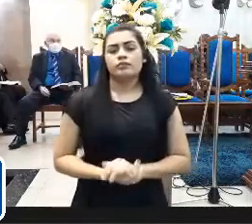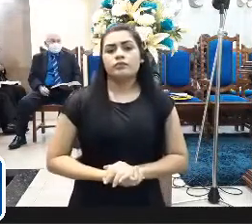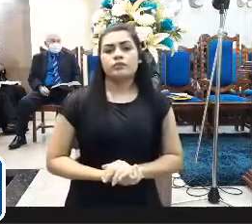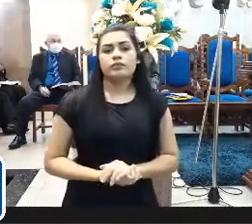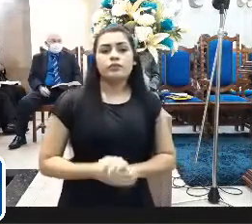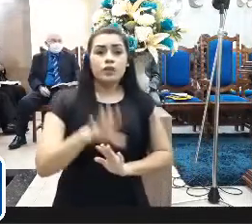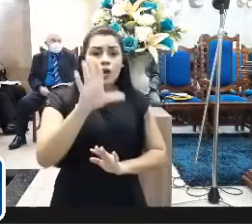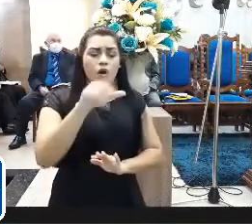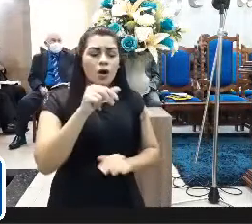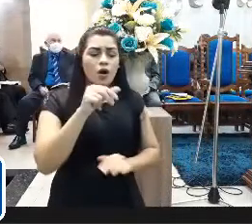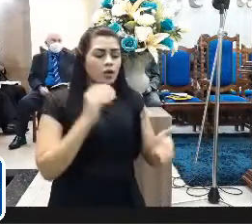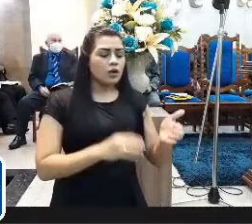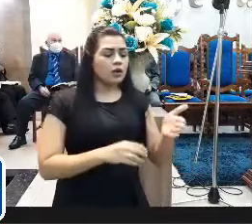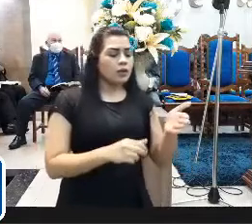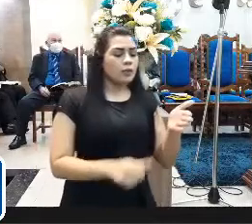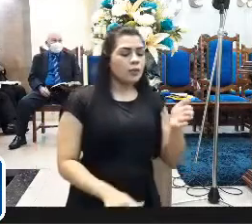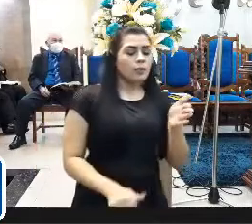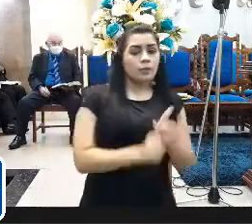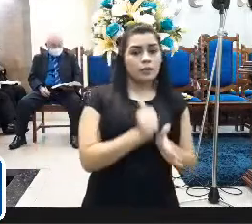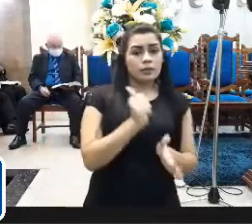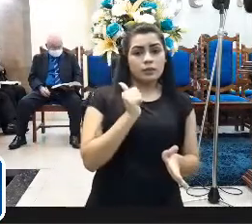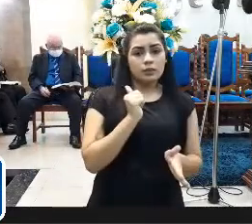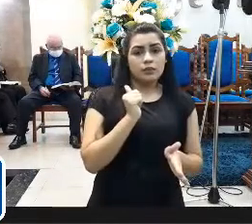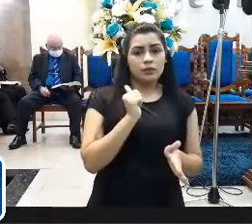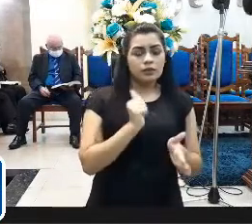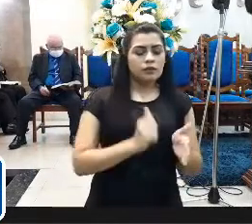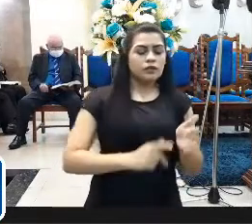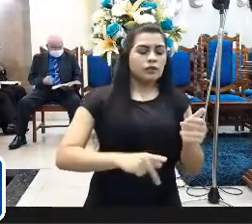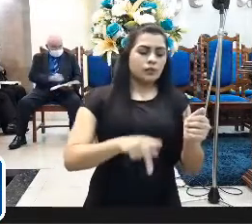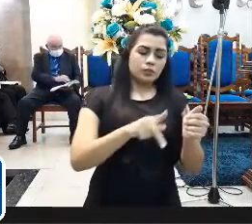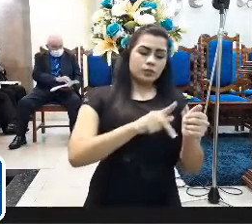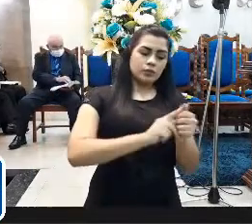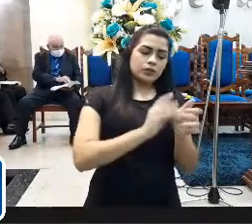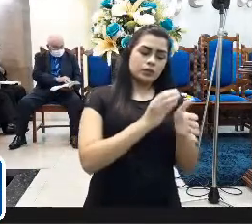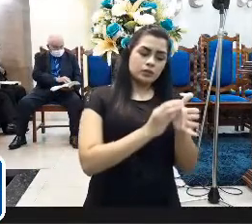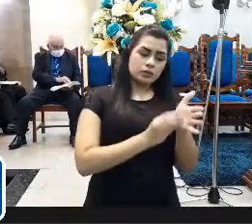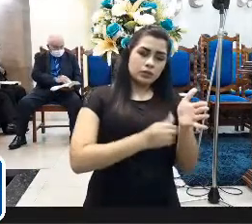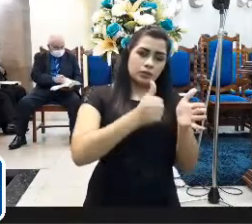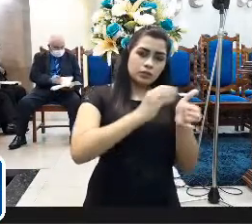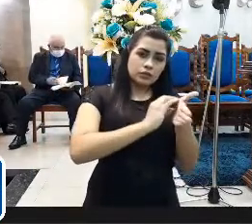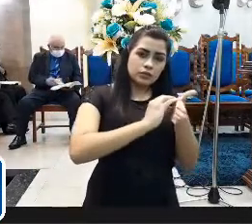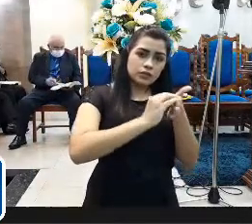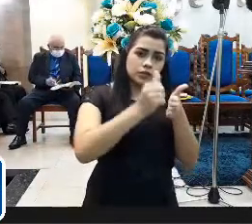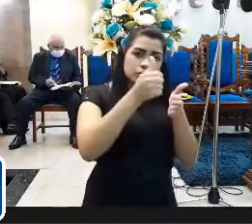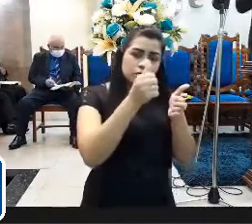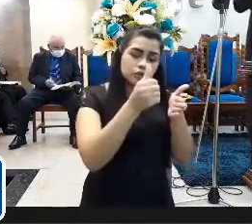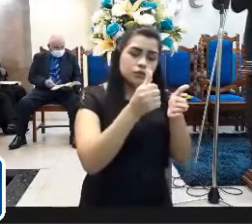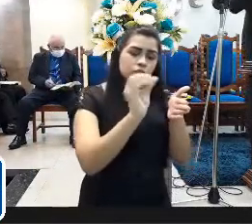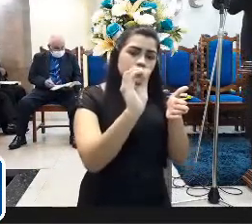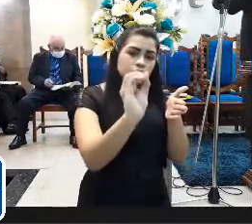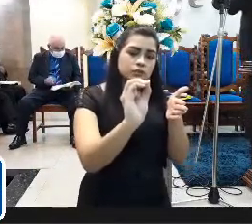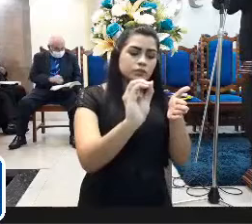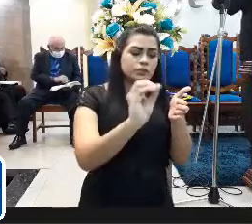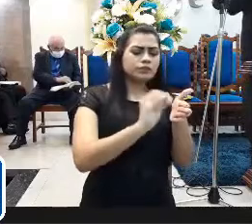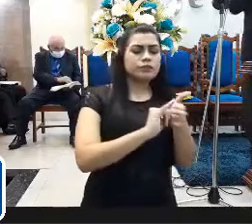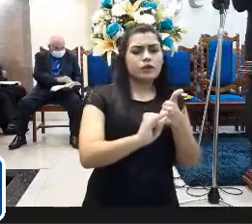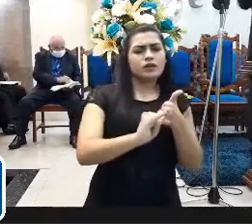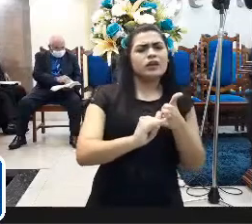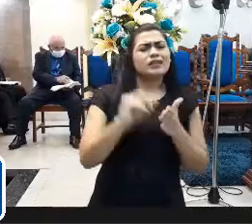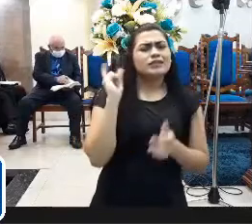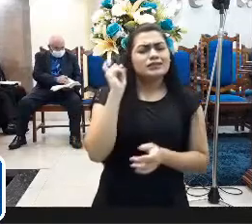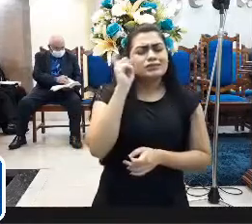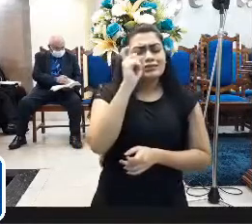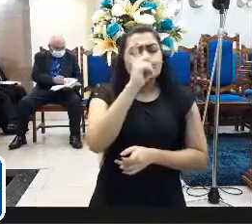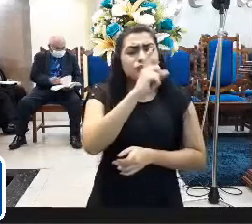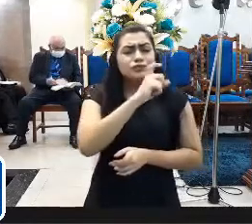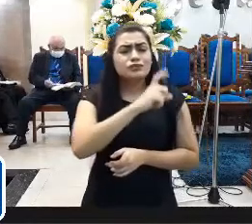Olha, 1 de Pedro 1,10, o que é que o apóstolo Pedro vai falar nessa jornada? Pedro diz, olha, é difícil, é árduo, mas por